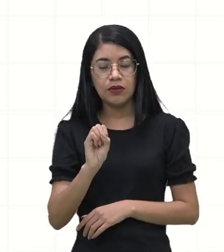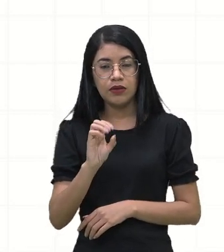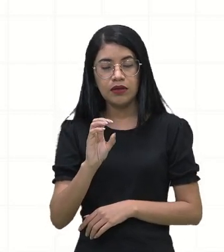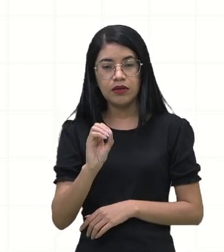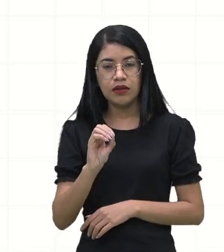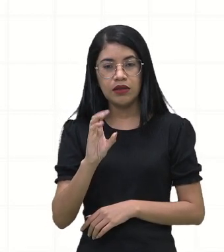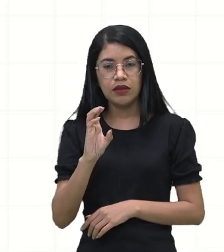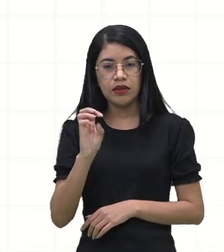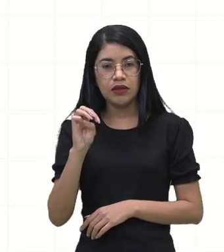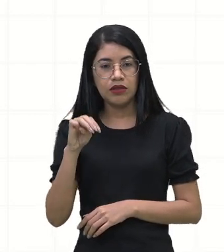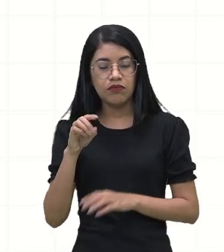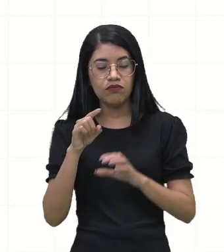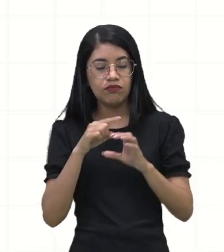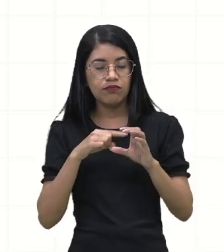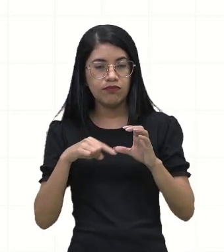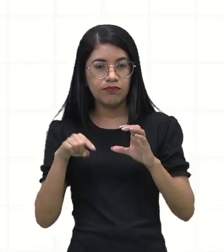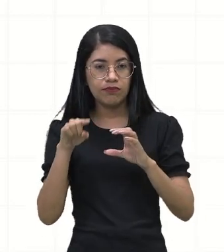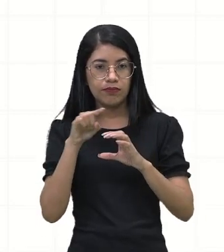de circunferência.